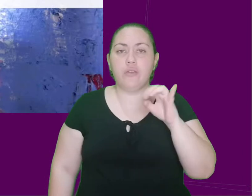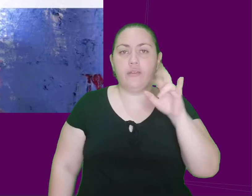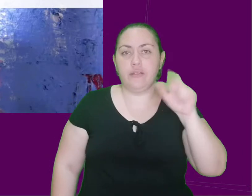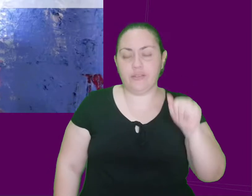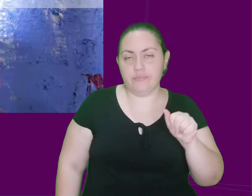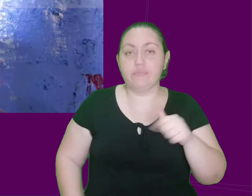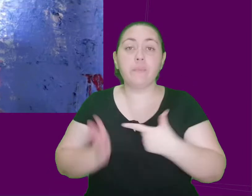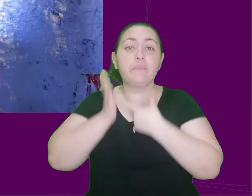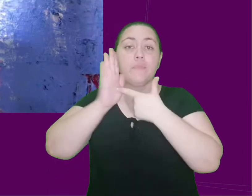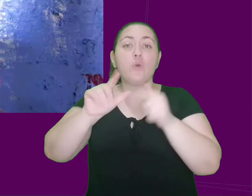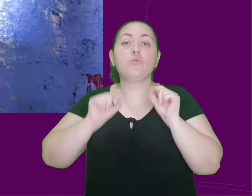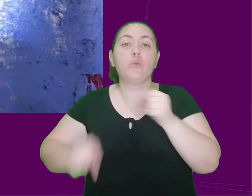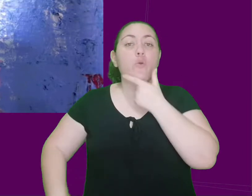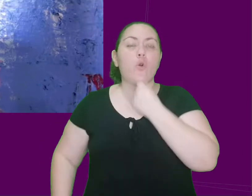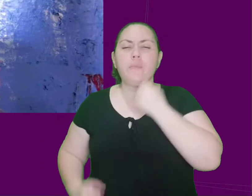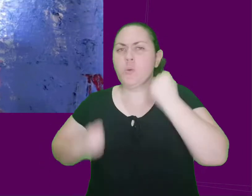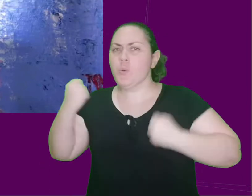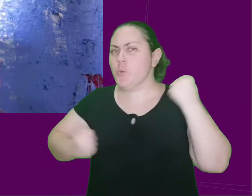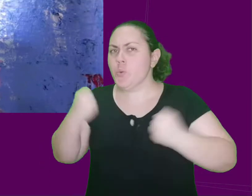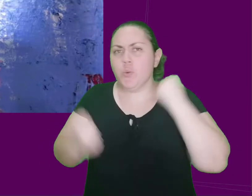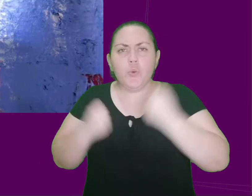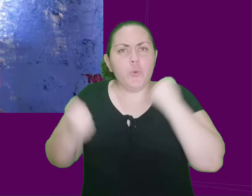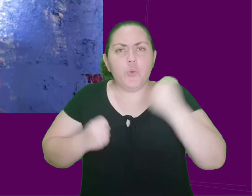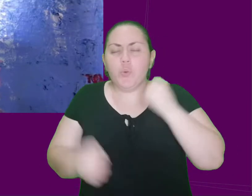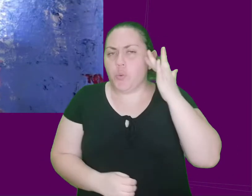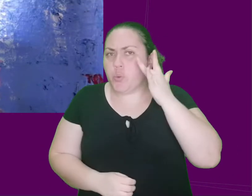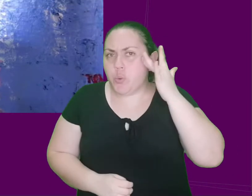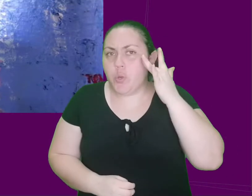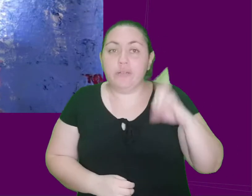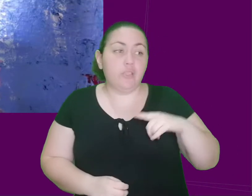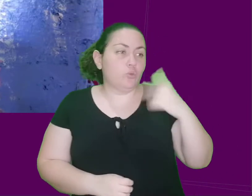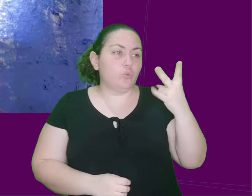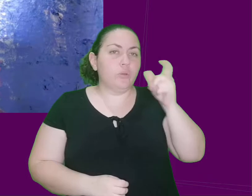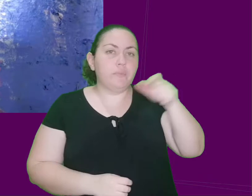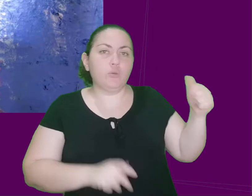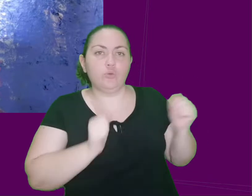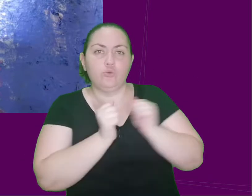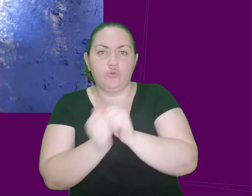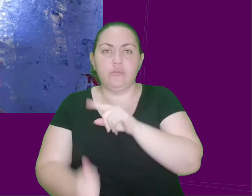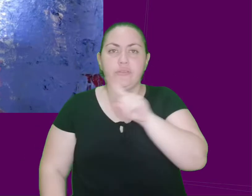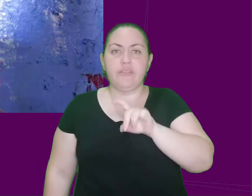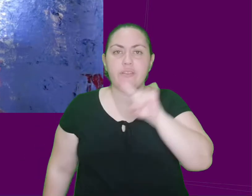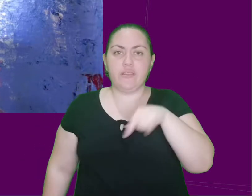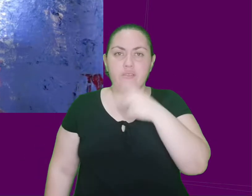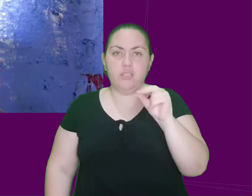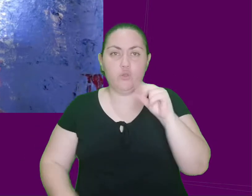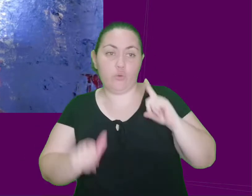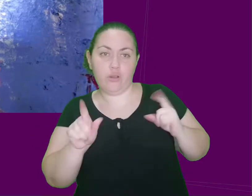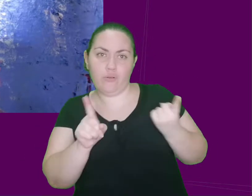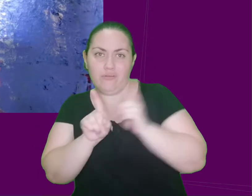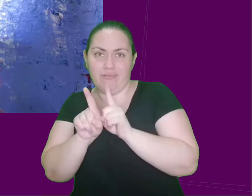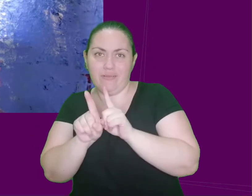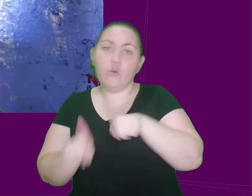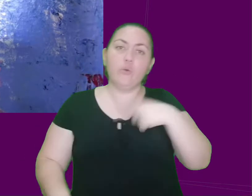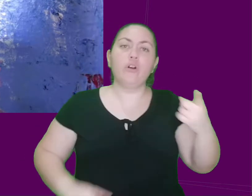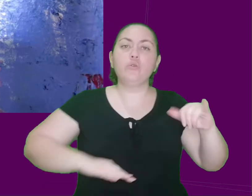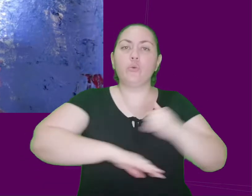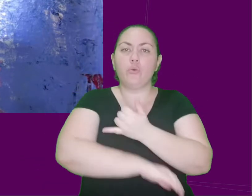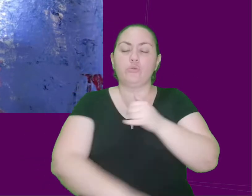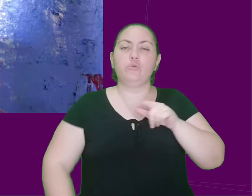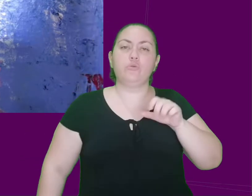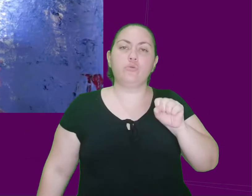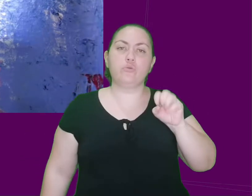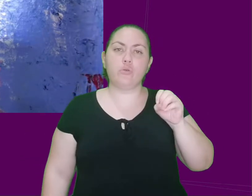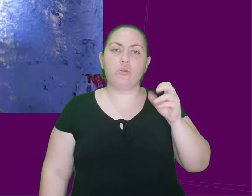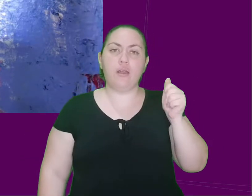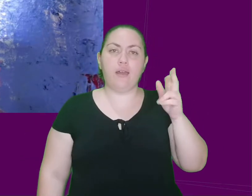corrida interminável e extenuante. Ele é acompanhado de perto por 2 sujeitos, Zezinho, colado à sua retaguarda, e o